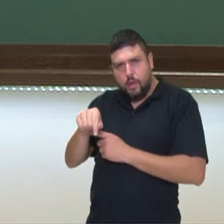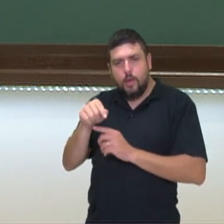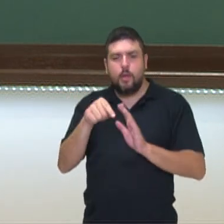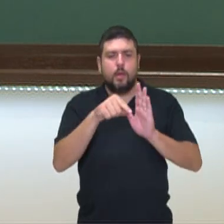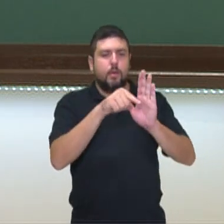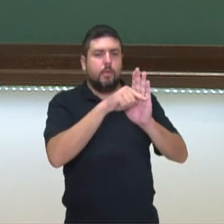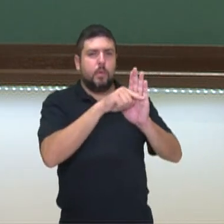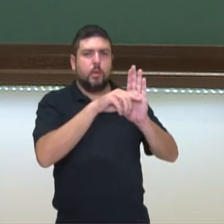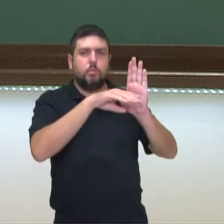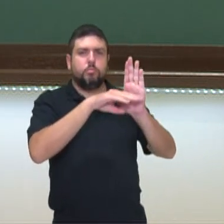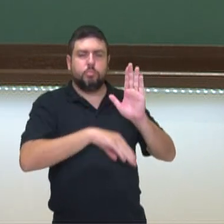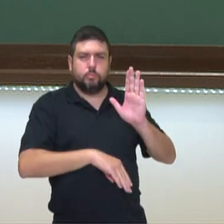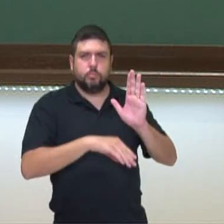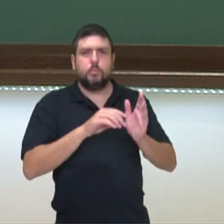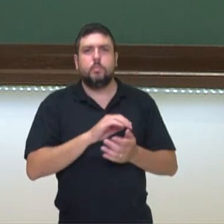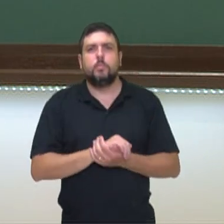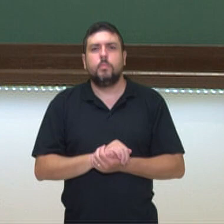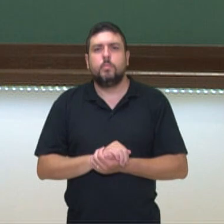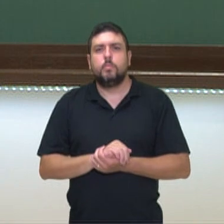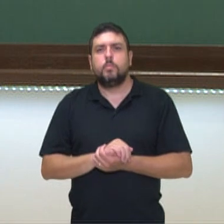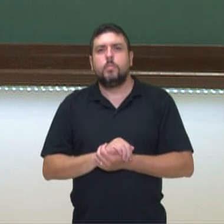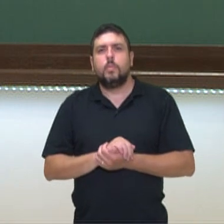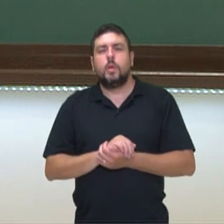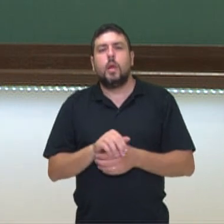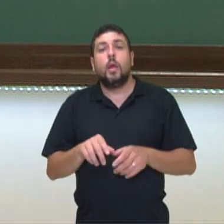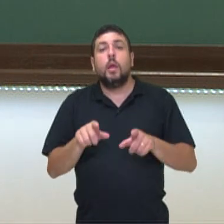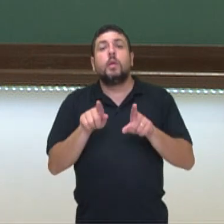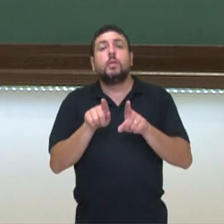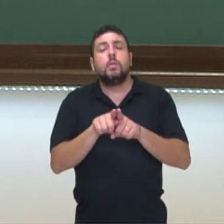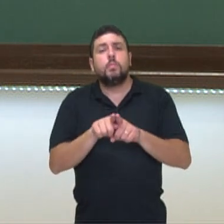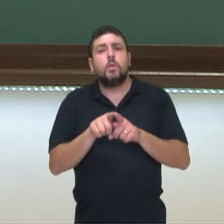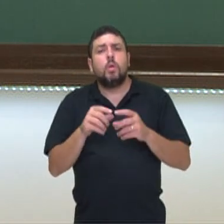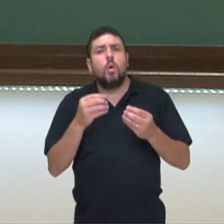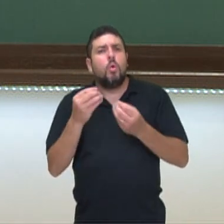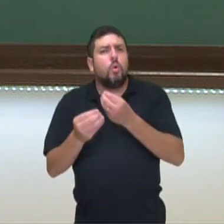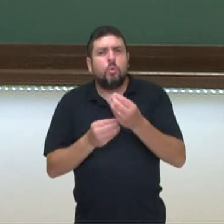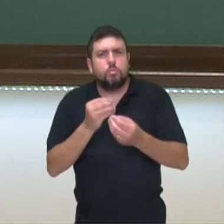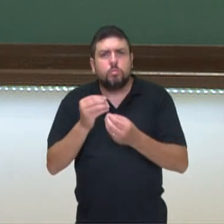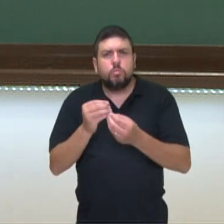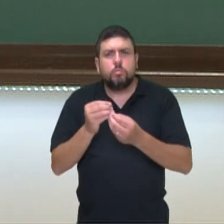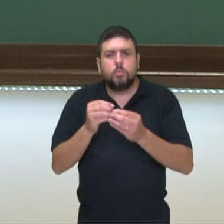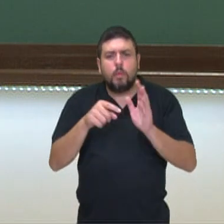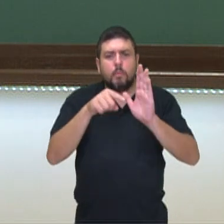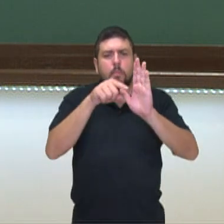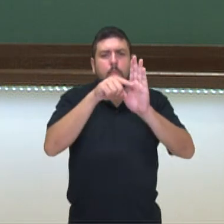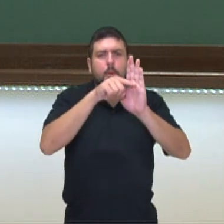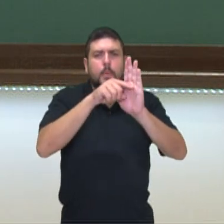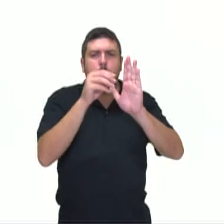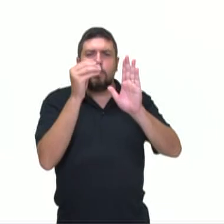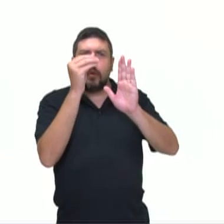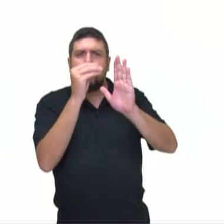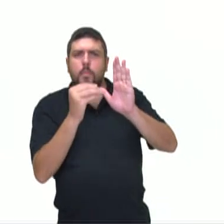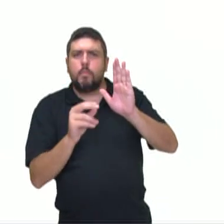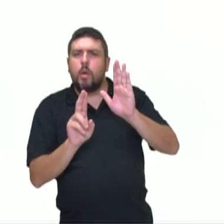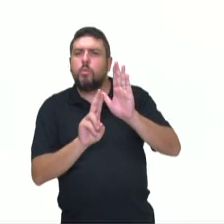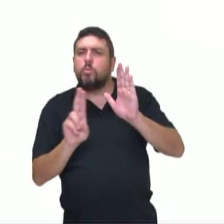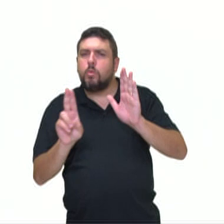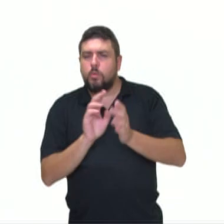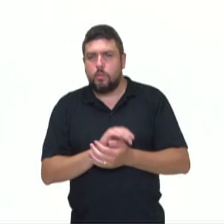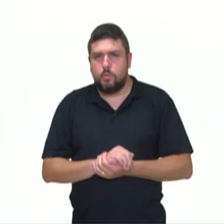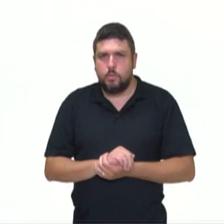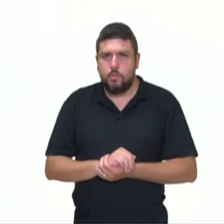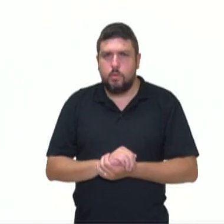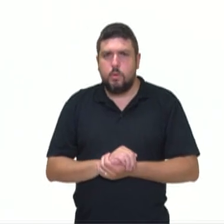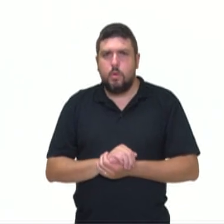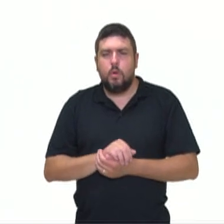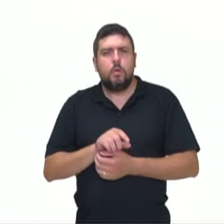relação fundamental, o que será que é isso? E como é que são chamados os termos da subtração? Vamos lá. Você sabe quais são os